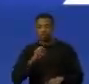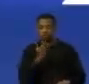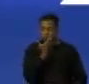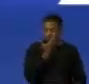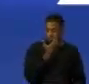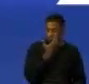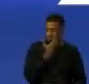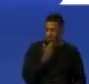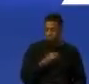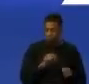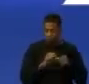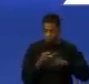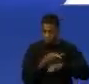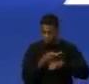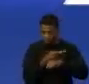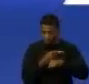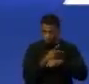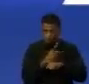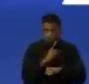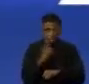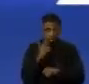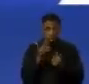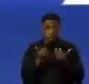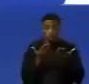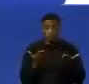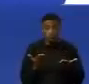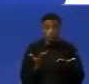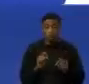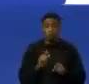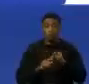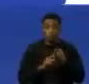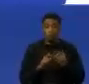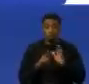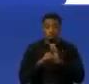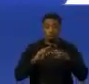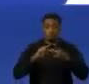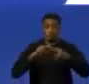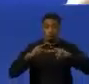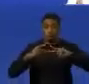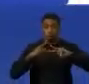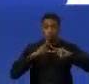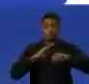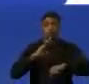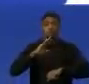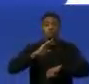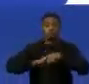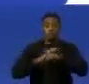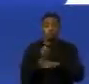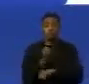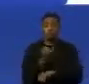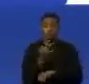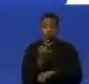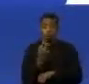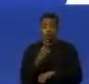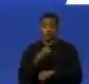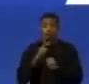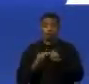a gente tem que caçar aqui nas alternativas qual que é a molécula que tem a maior quantidade